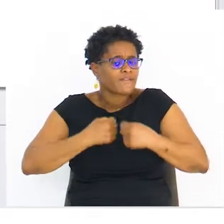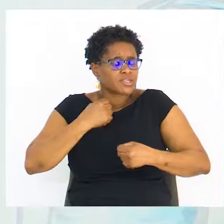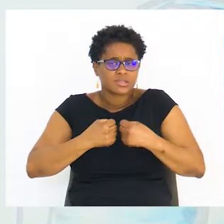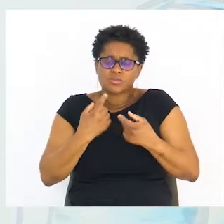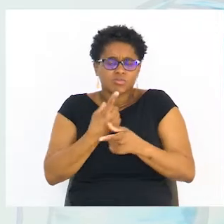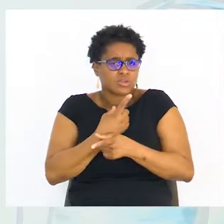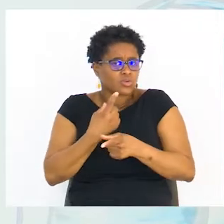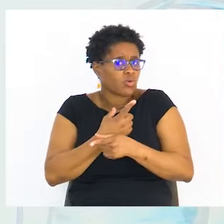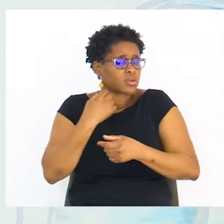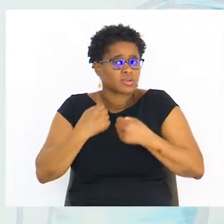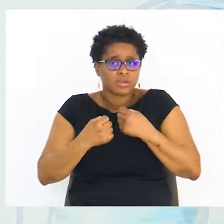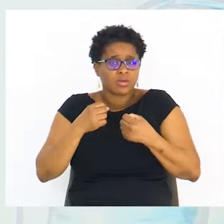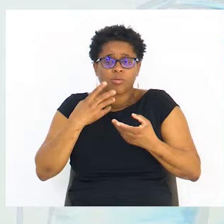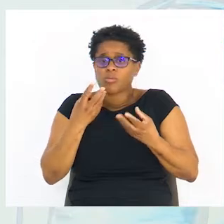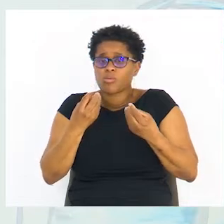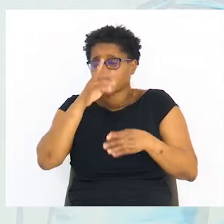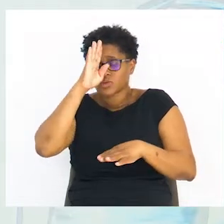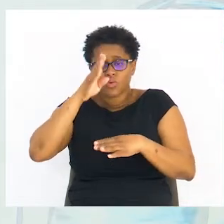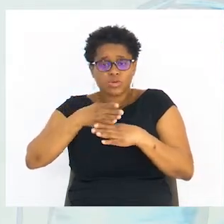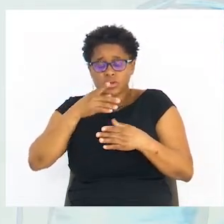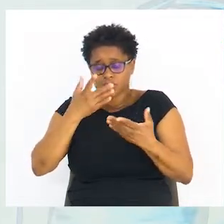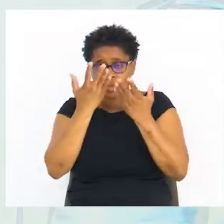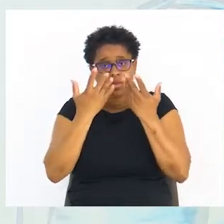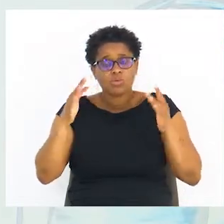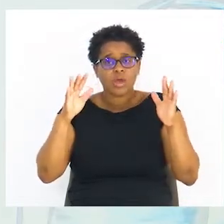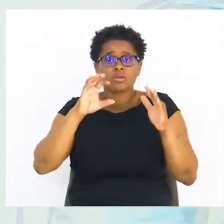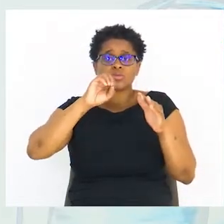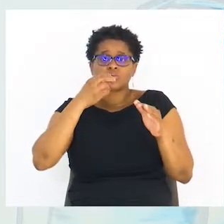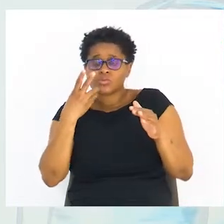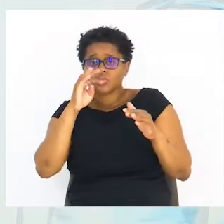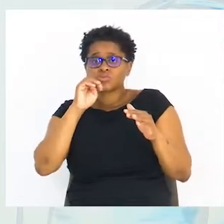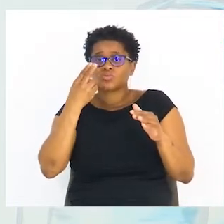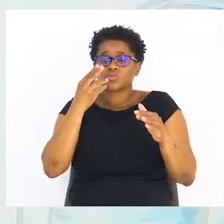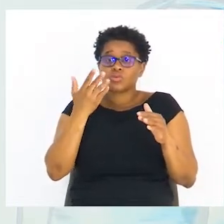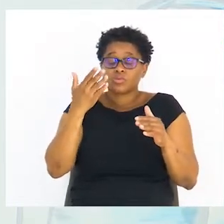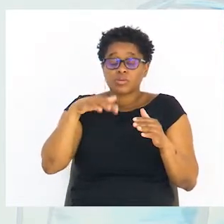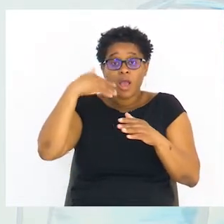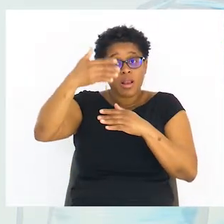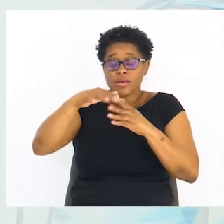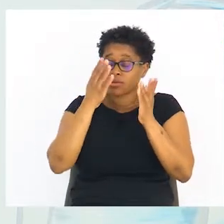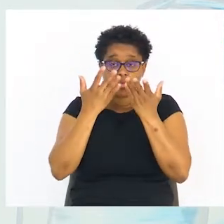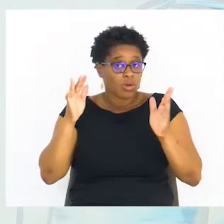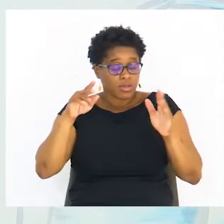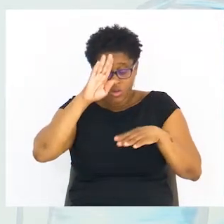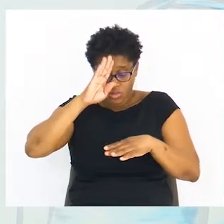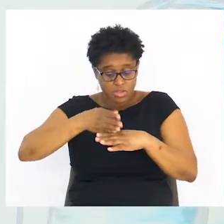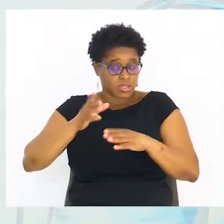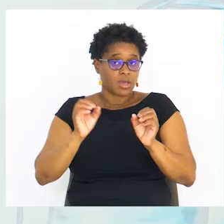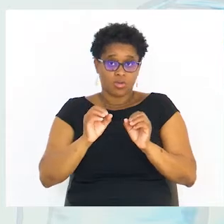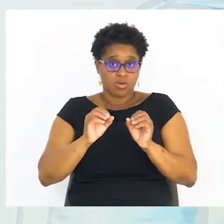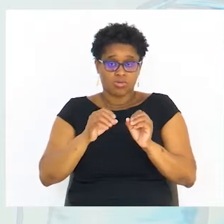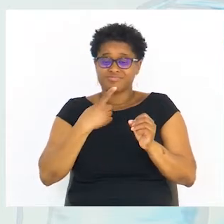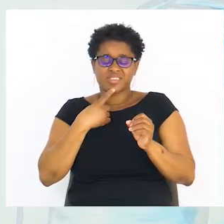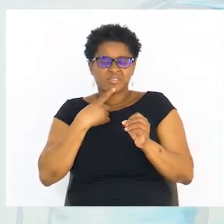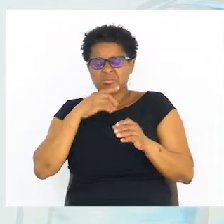manifestações, certos fenômenos naturais ou sobrenaturais que aconteciam. Não compreendiam o fenômeno